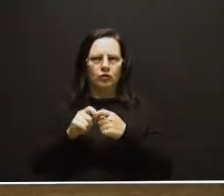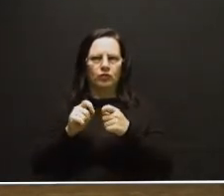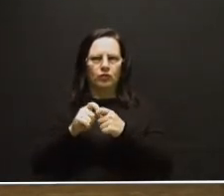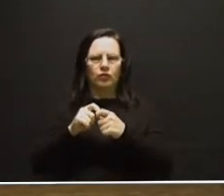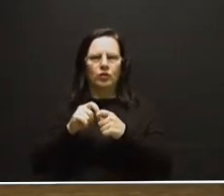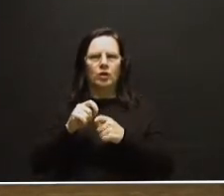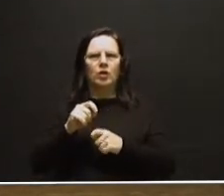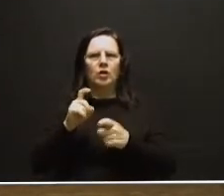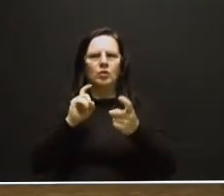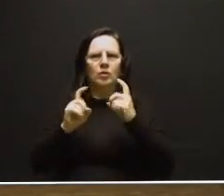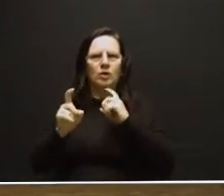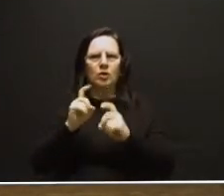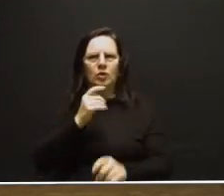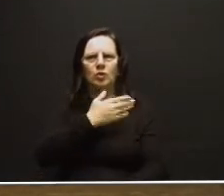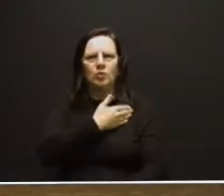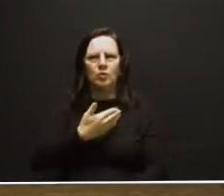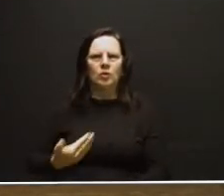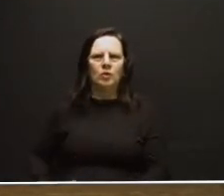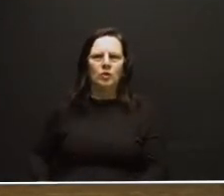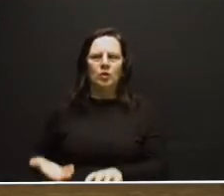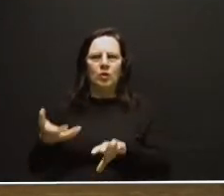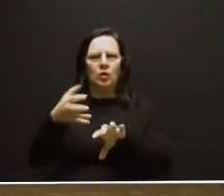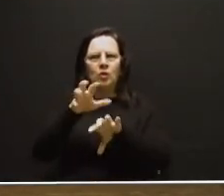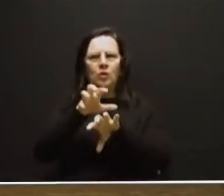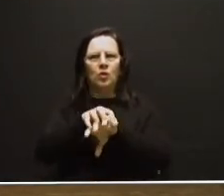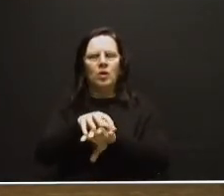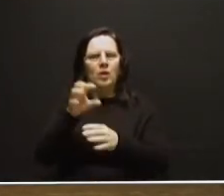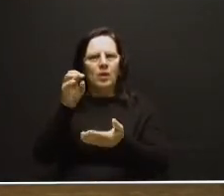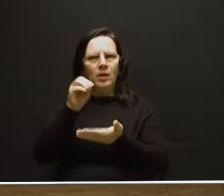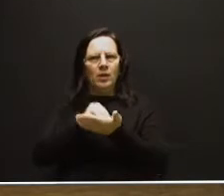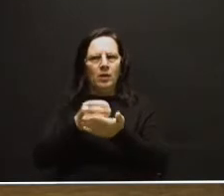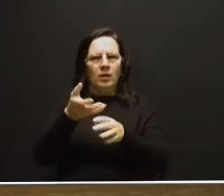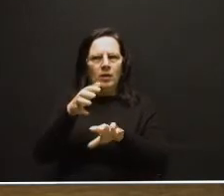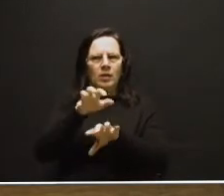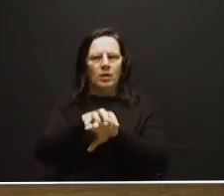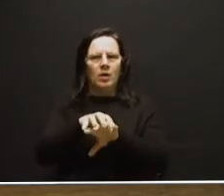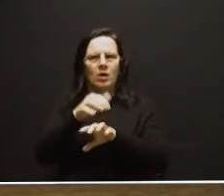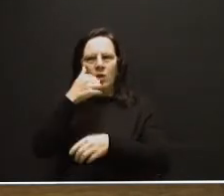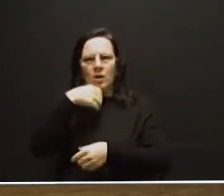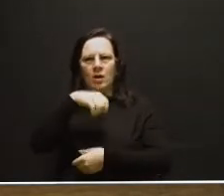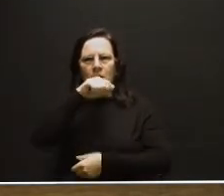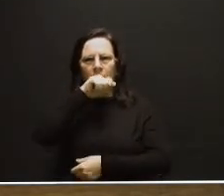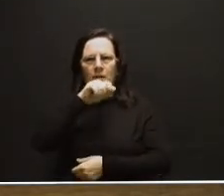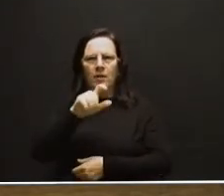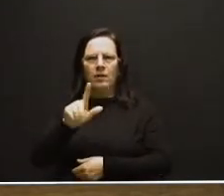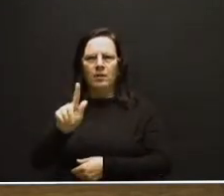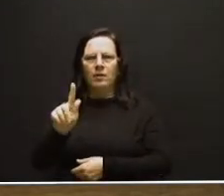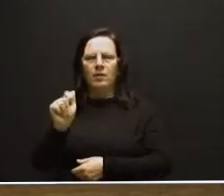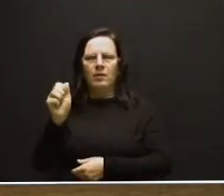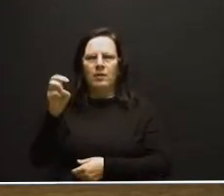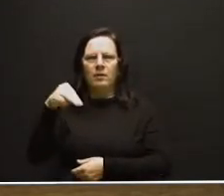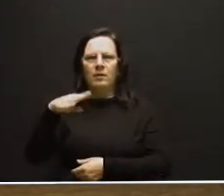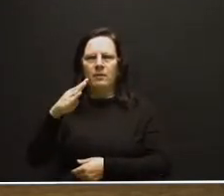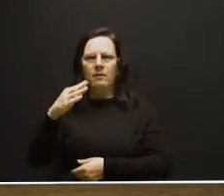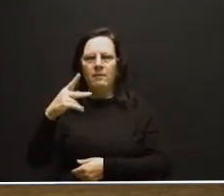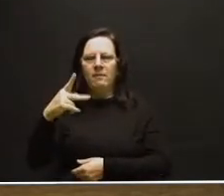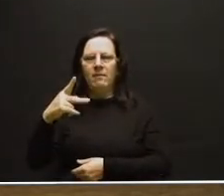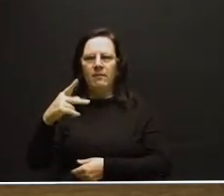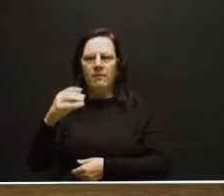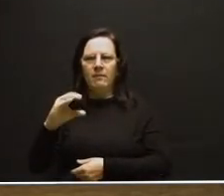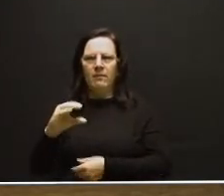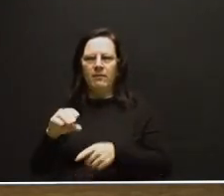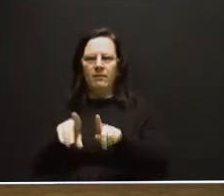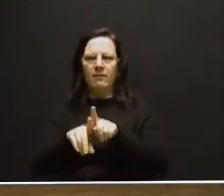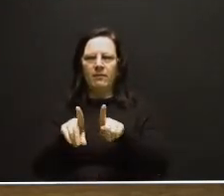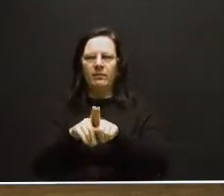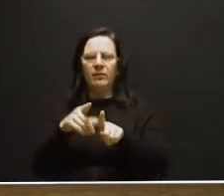pública chamada inclusão sem exclusão com as mãos do campeão keke e ontem também estiveram presentes aqui e